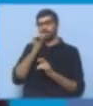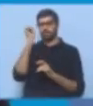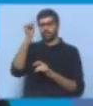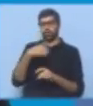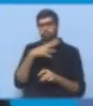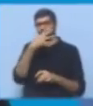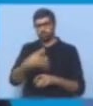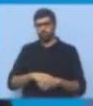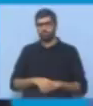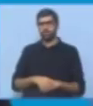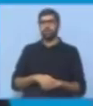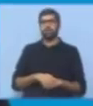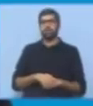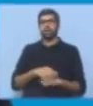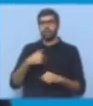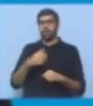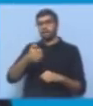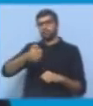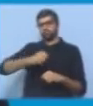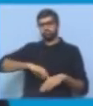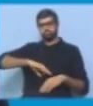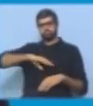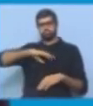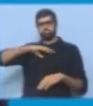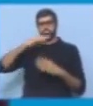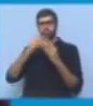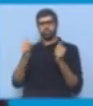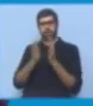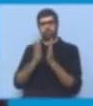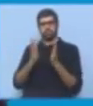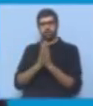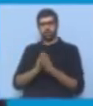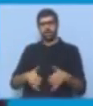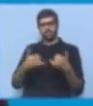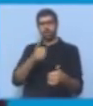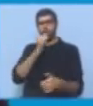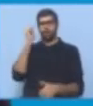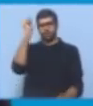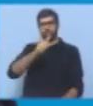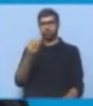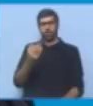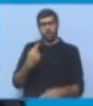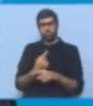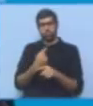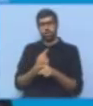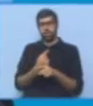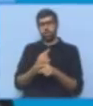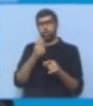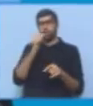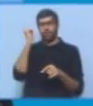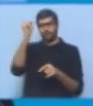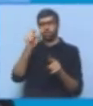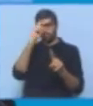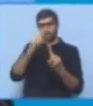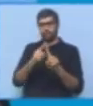citar, ficou cheio do Espírito Santo. Portanto, há aqui qualquer coisa. Portanto, o batismo também é para receber o